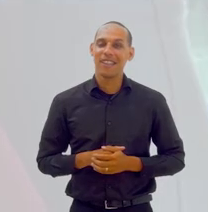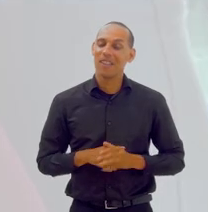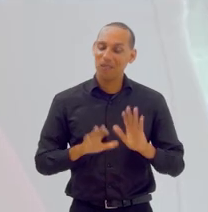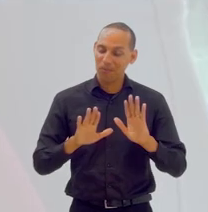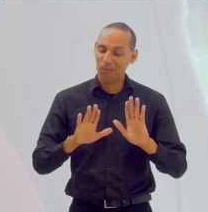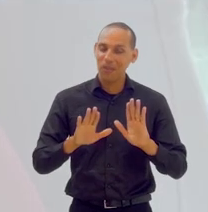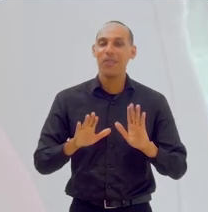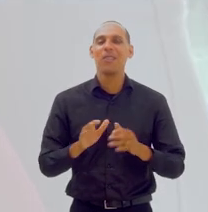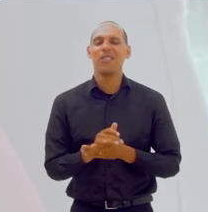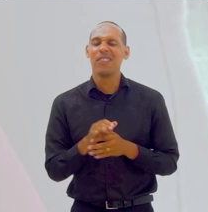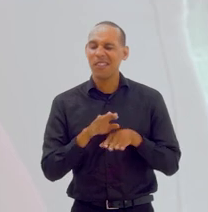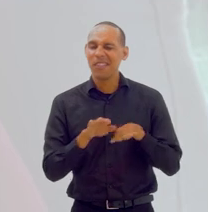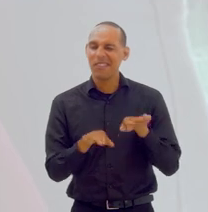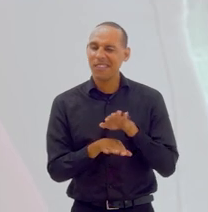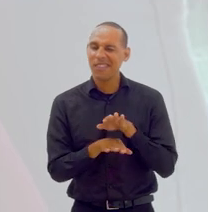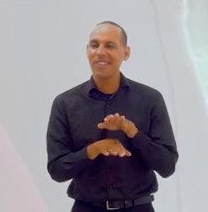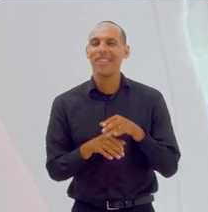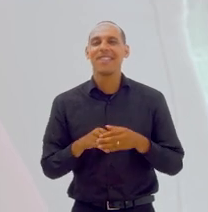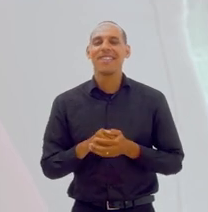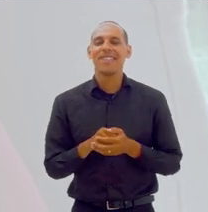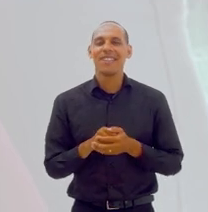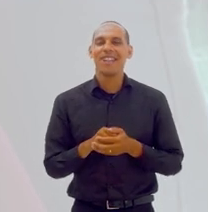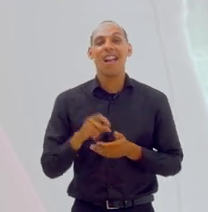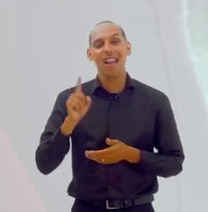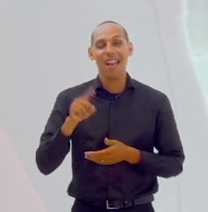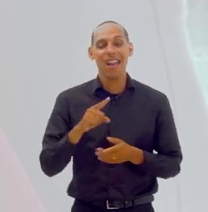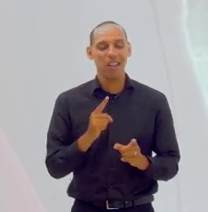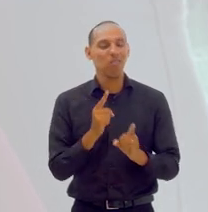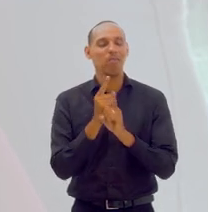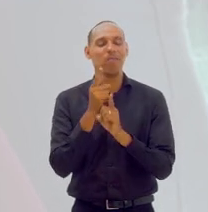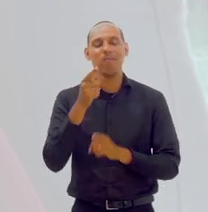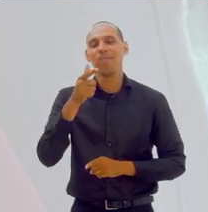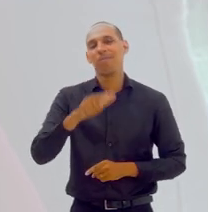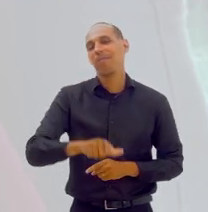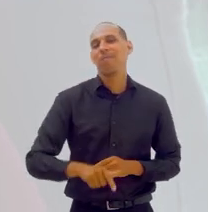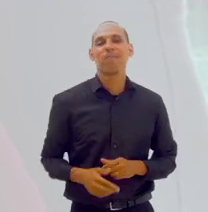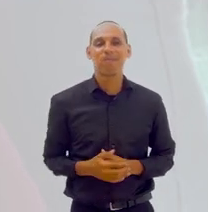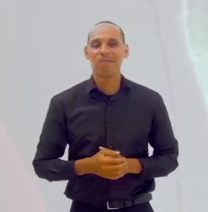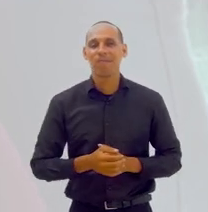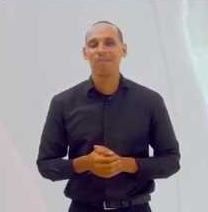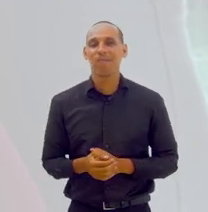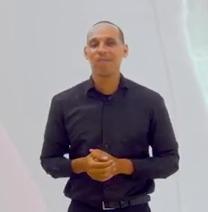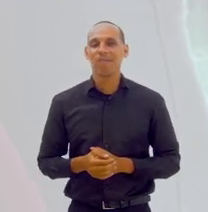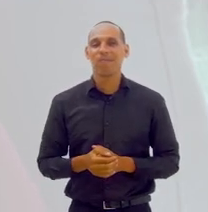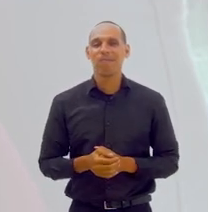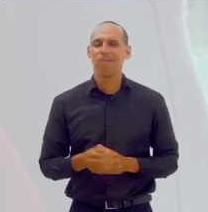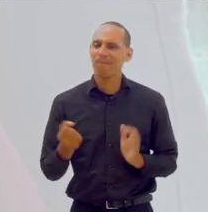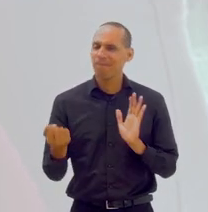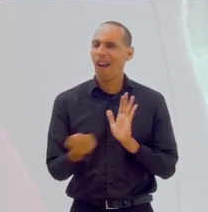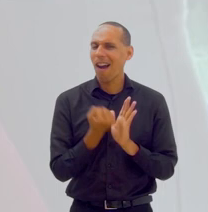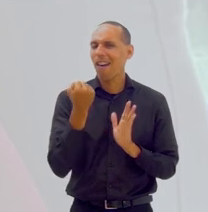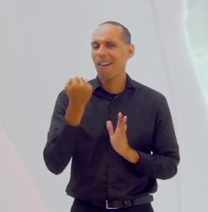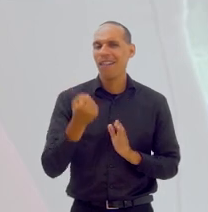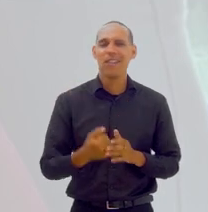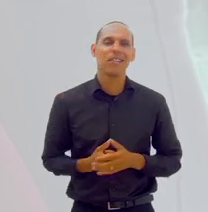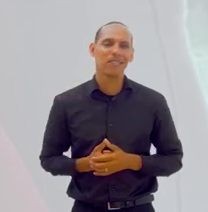modéstia à parte, foi um trabalho de redescoberta, que